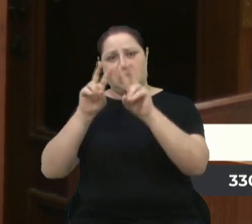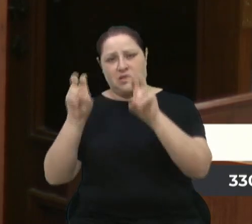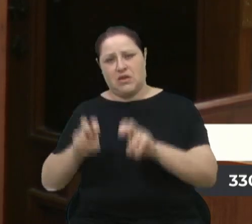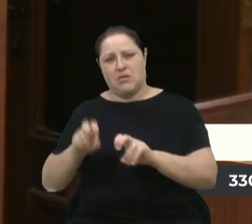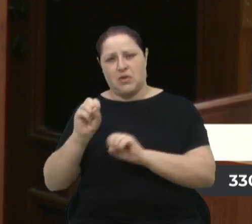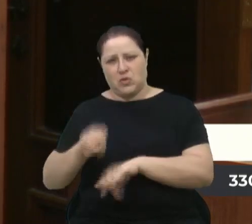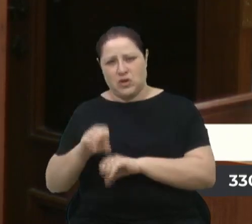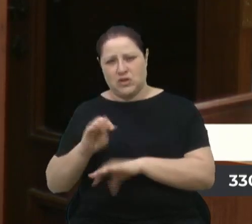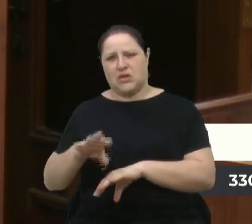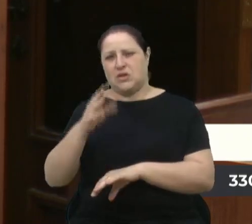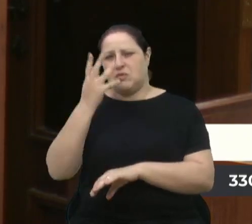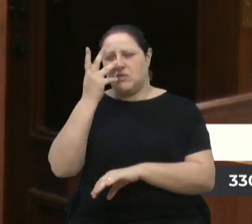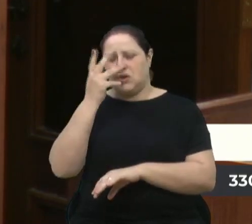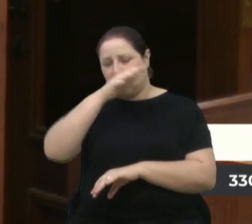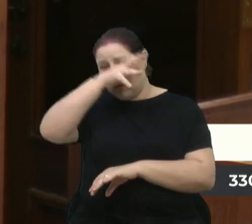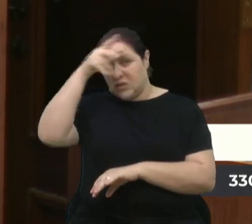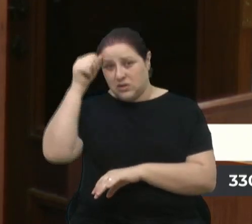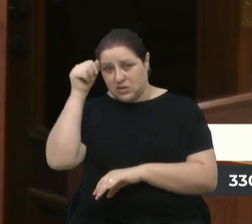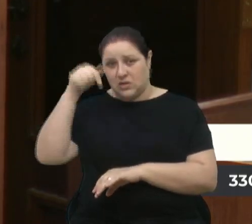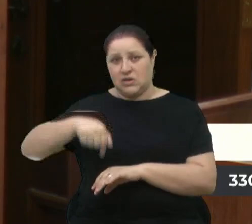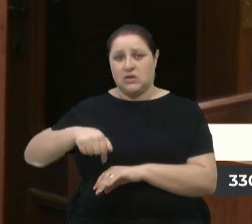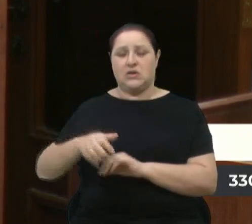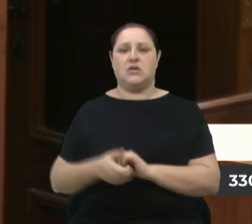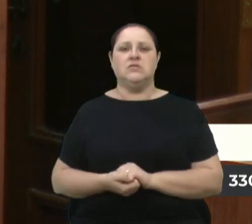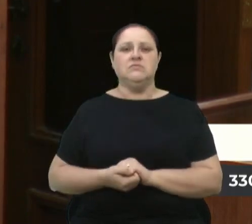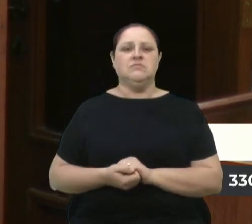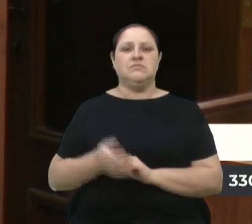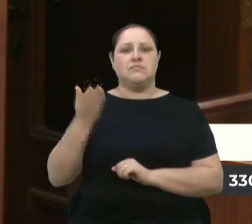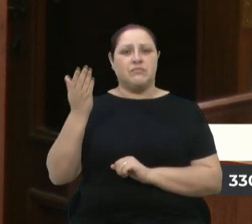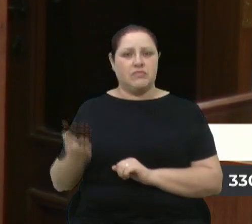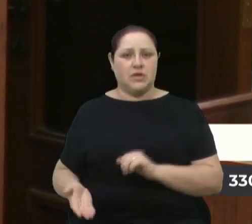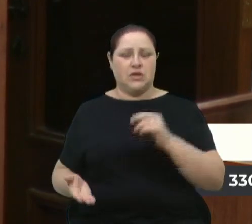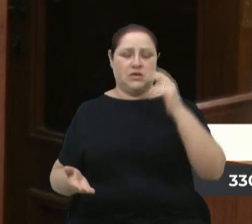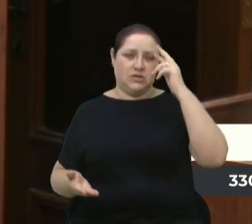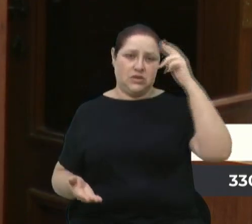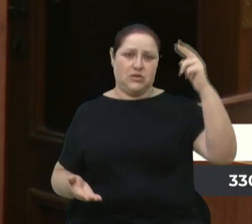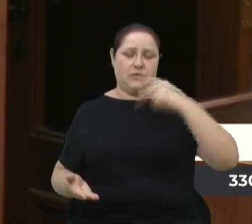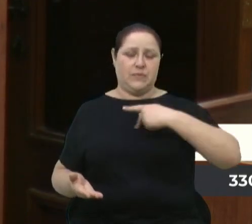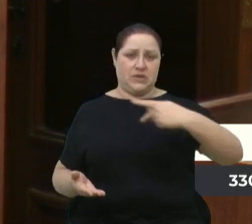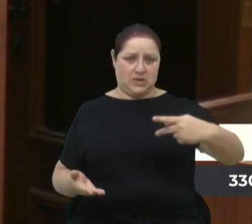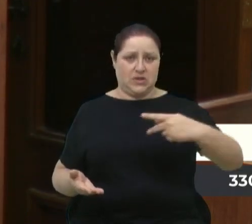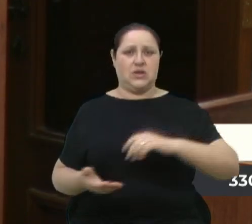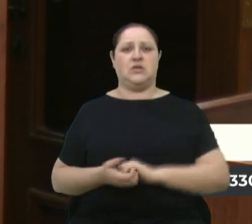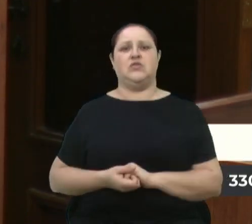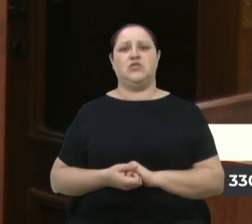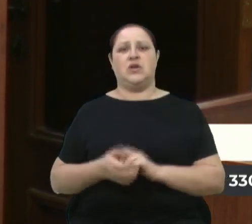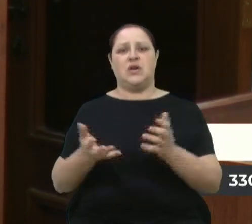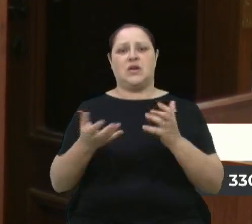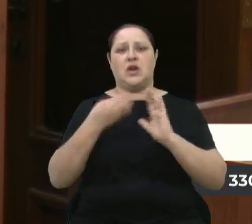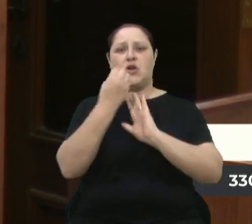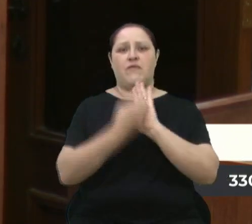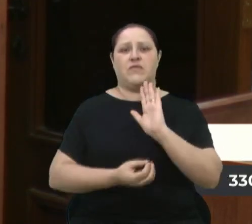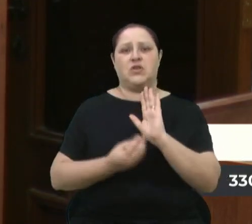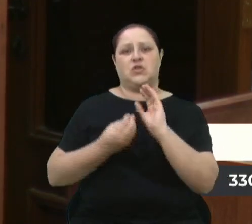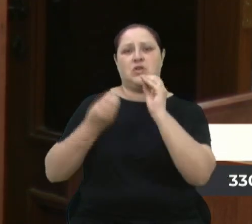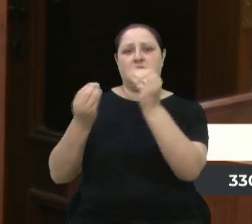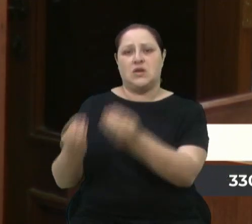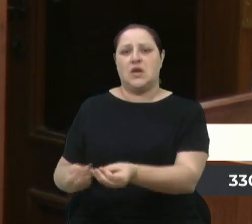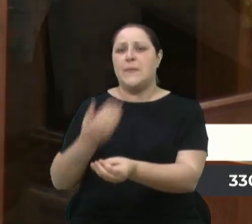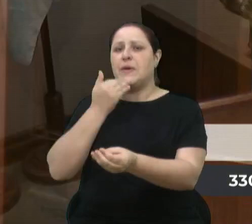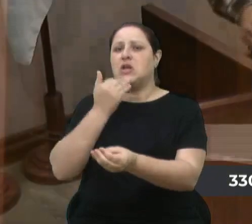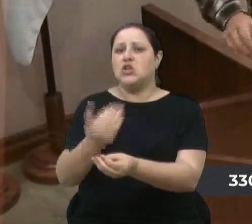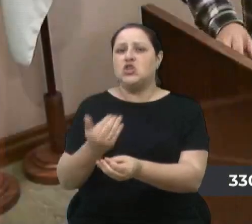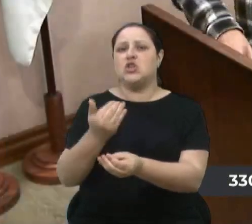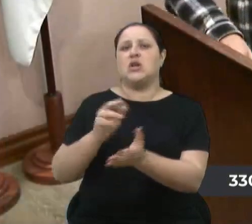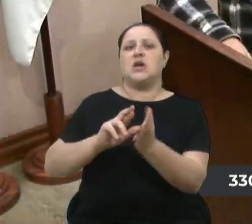educação municipal, já que o senhor é o nosso presidente, Eu quero lhe entregar um ofício, vereador, solicitando uma